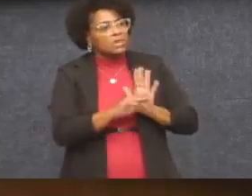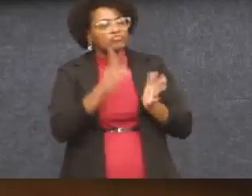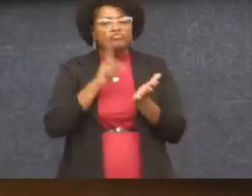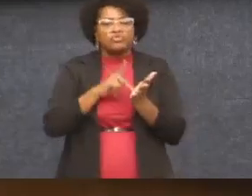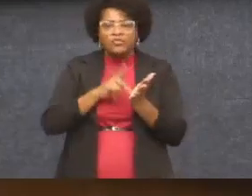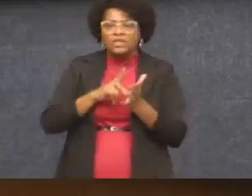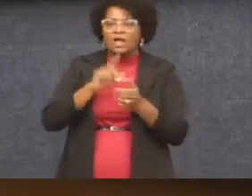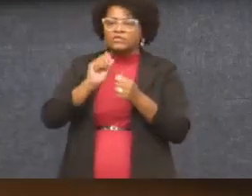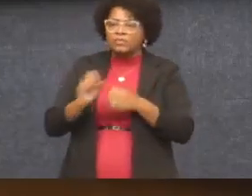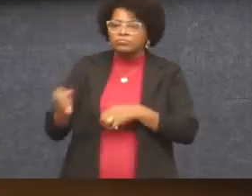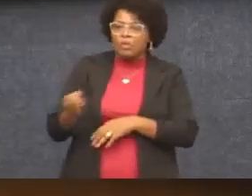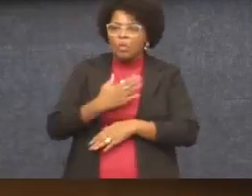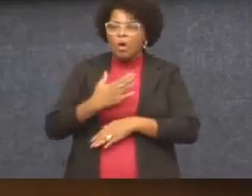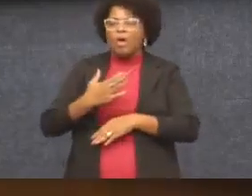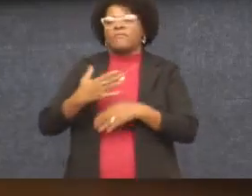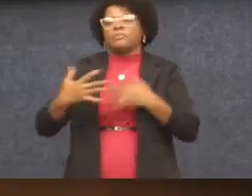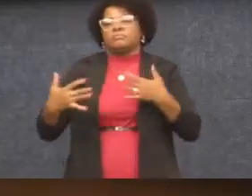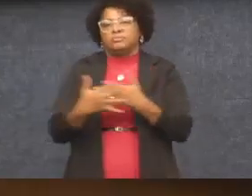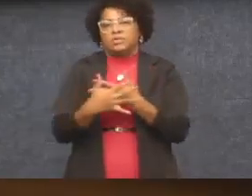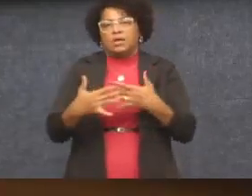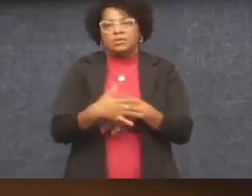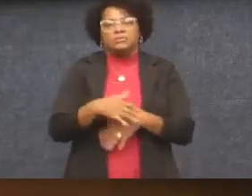cidade. Encaminho o voto sim.